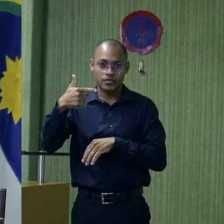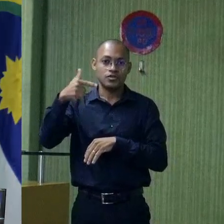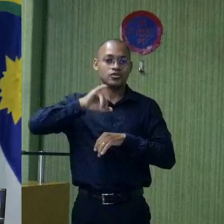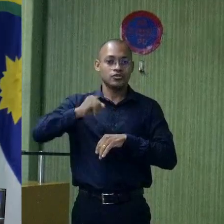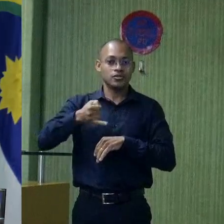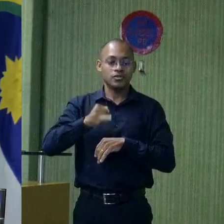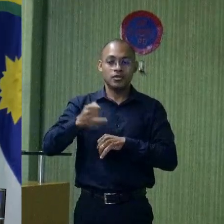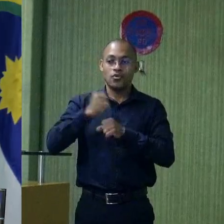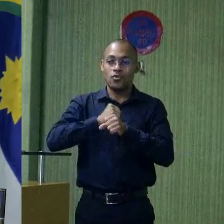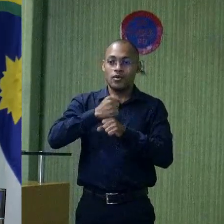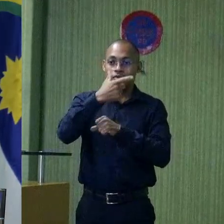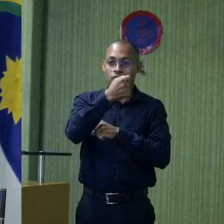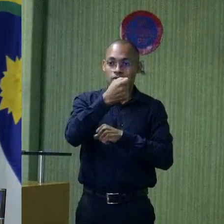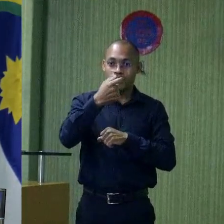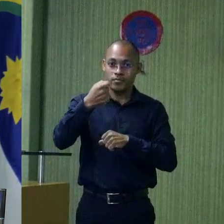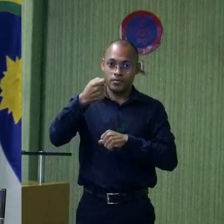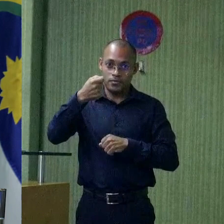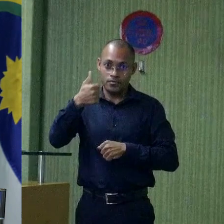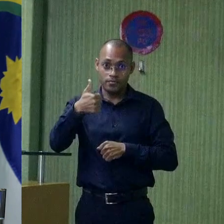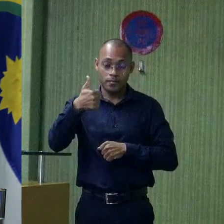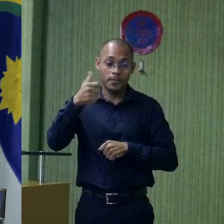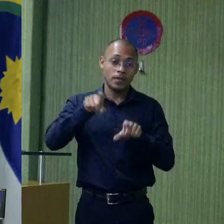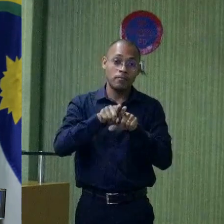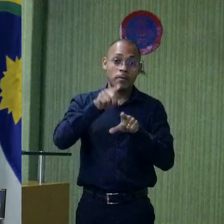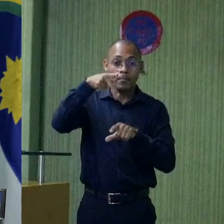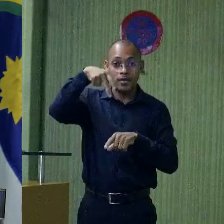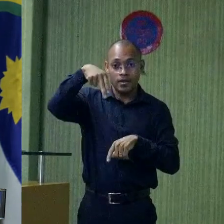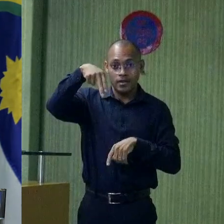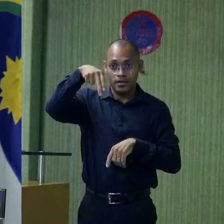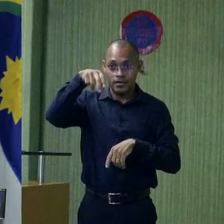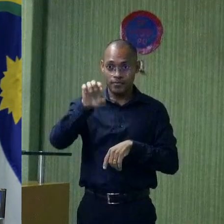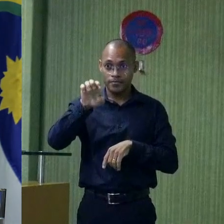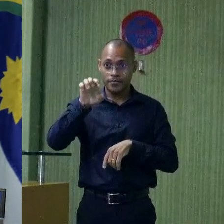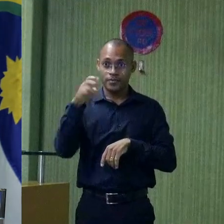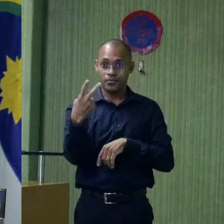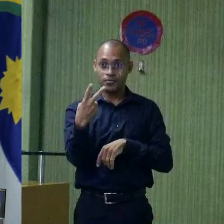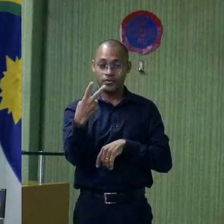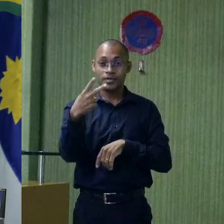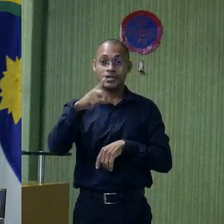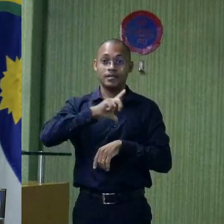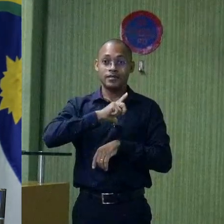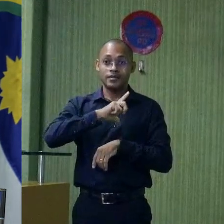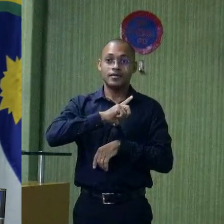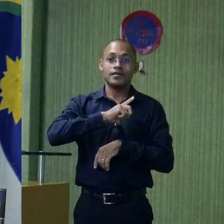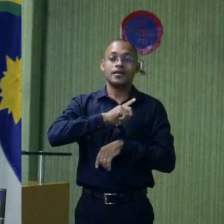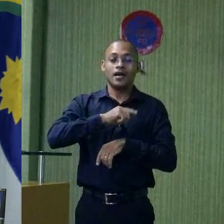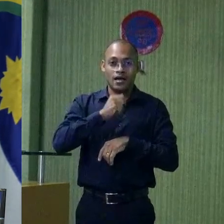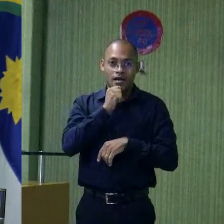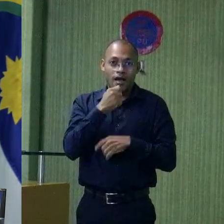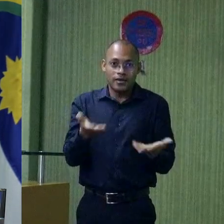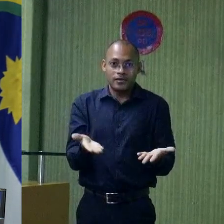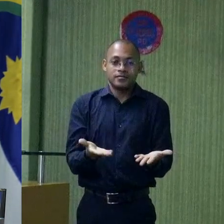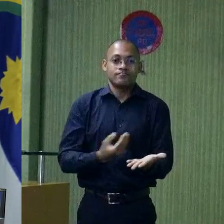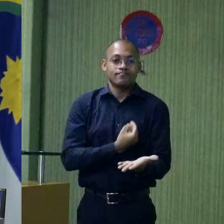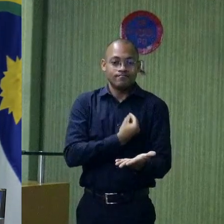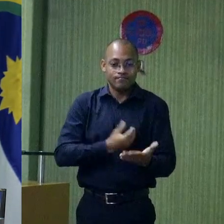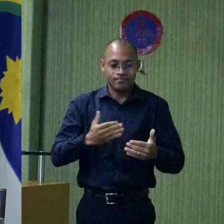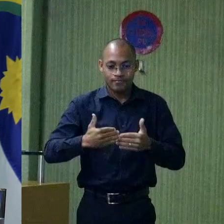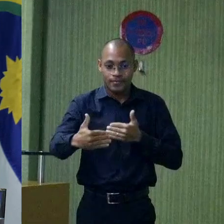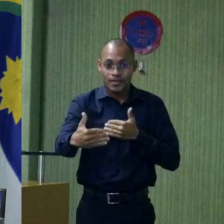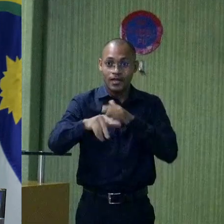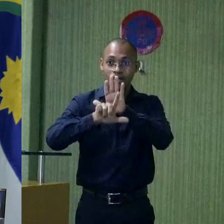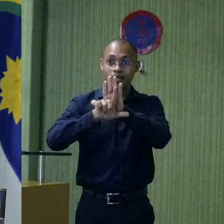o pne 2 que é que ainda se encontra vigente que é o atual né a lei